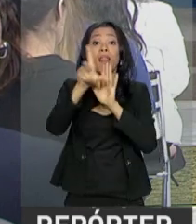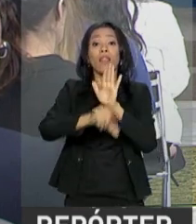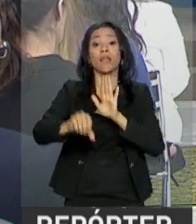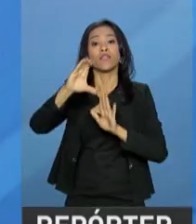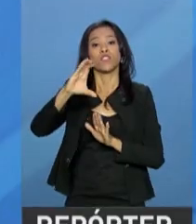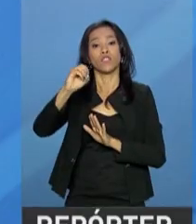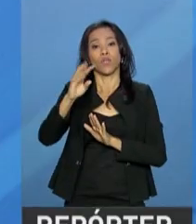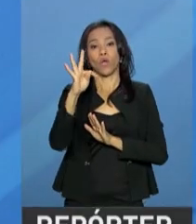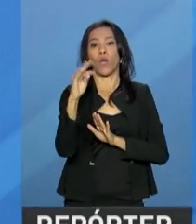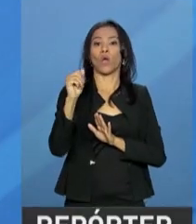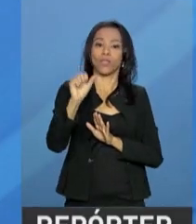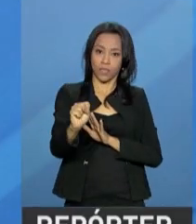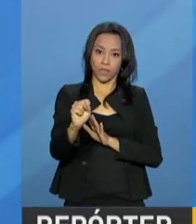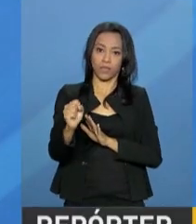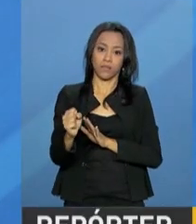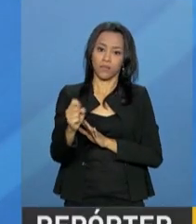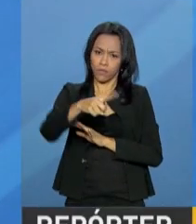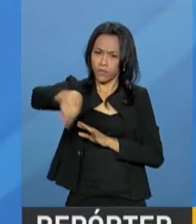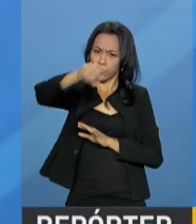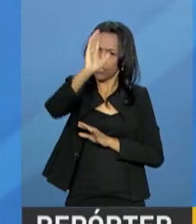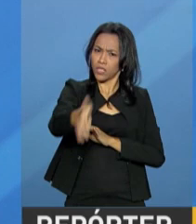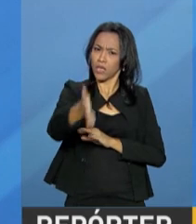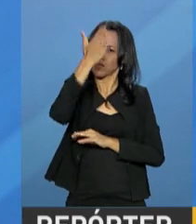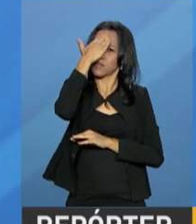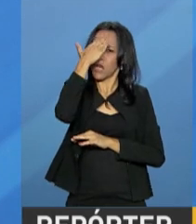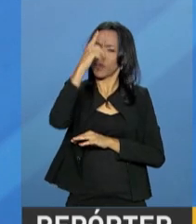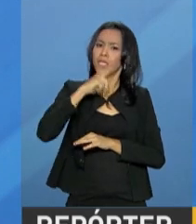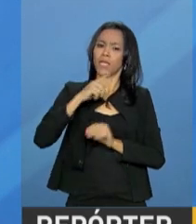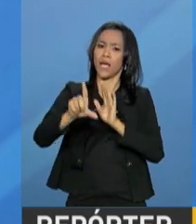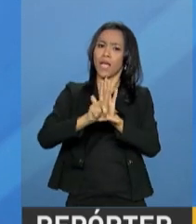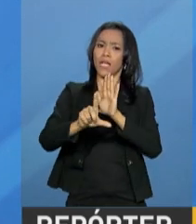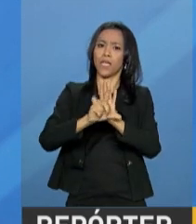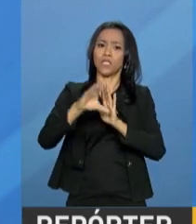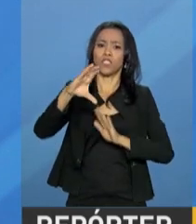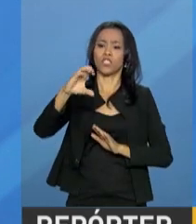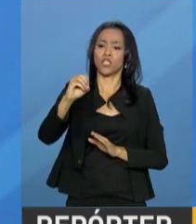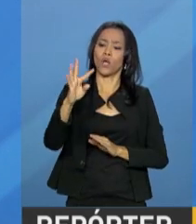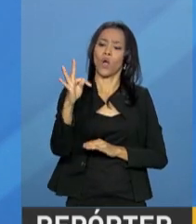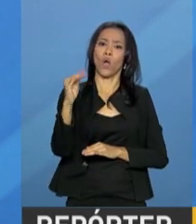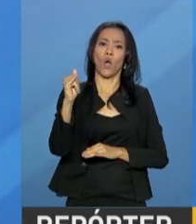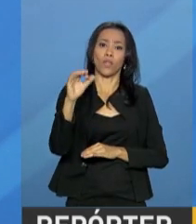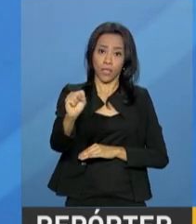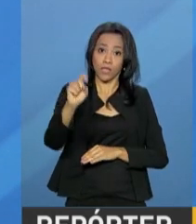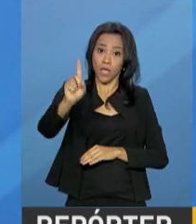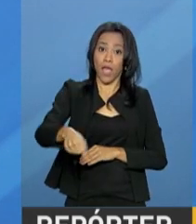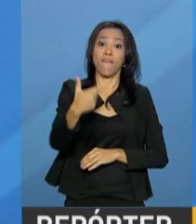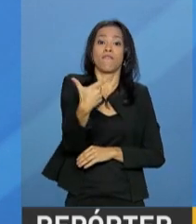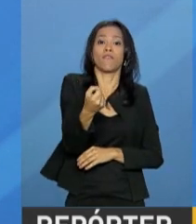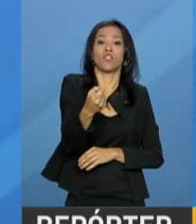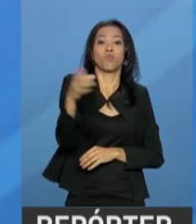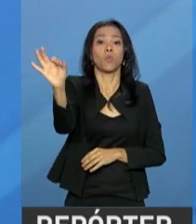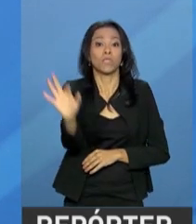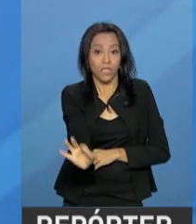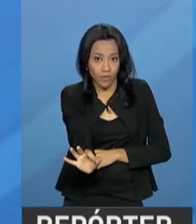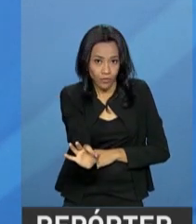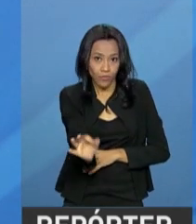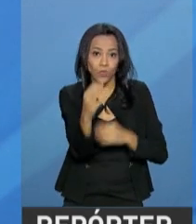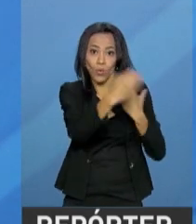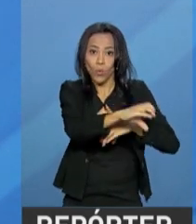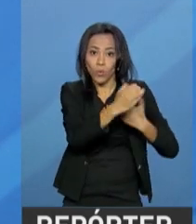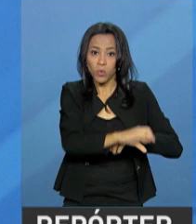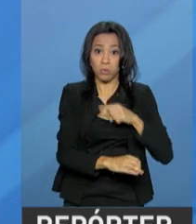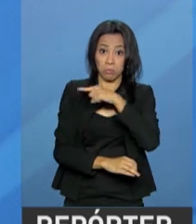públicos. Todos nós sabemos que existe a lei de cotas, que fixa 20% nos concursos públicos. Vossa Excelência foi além e fixou